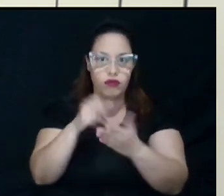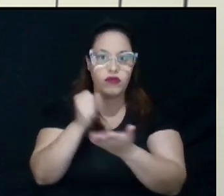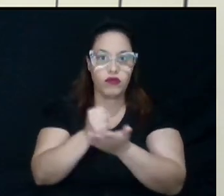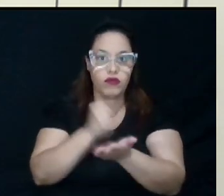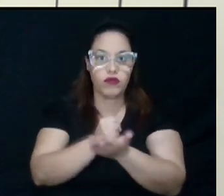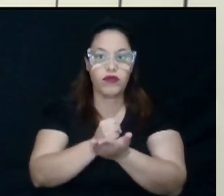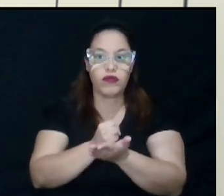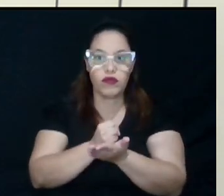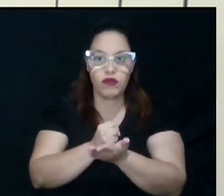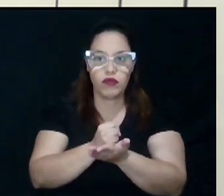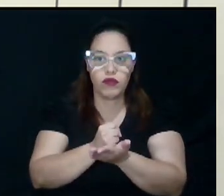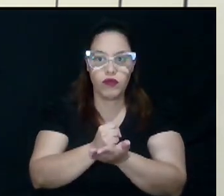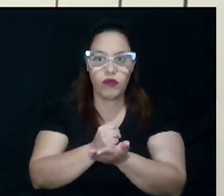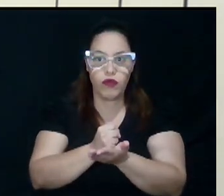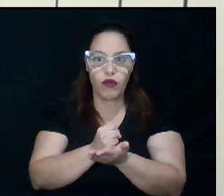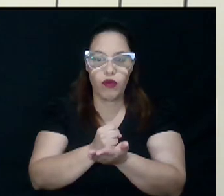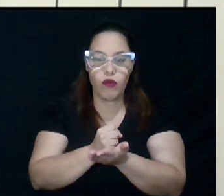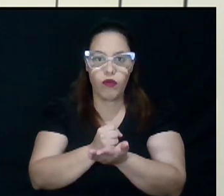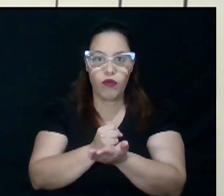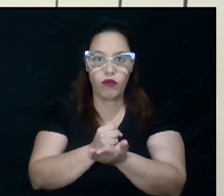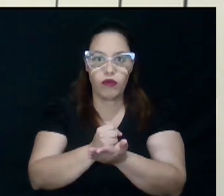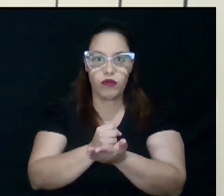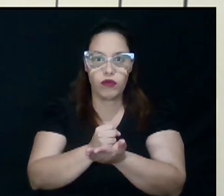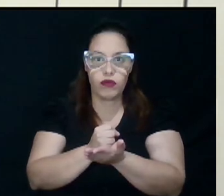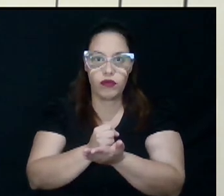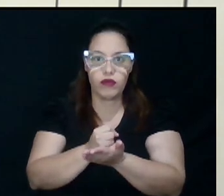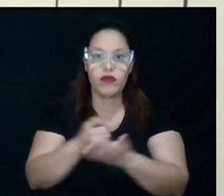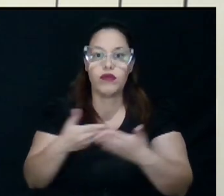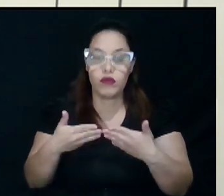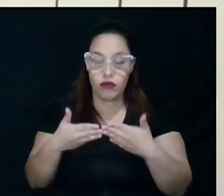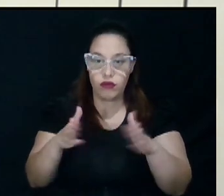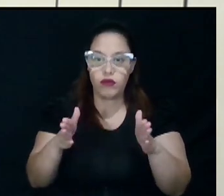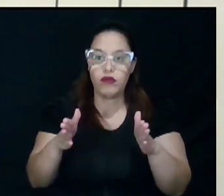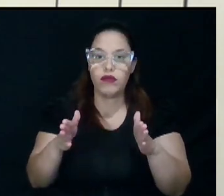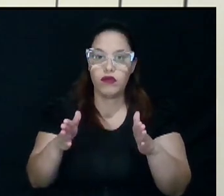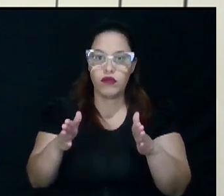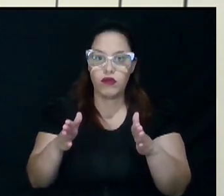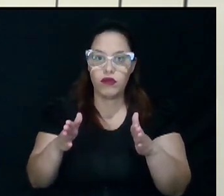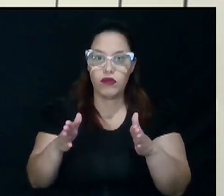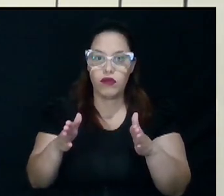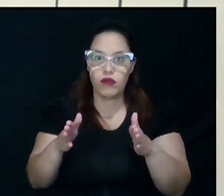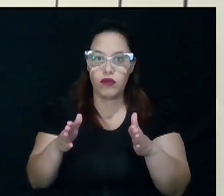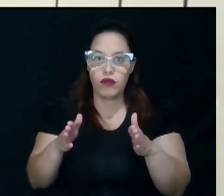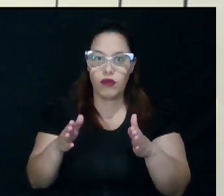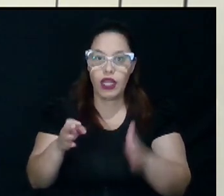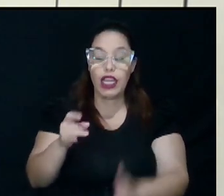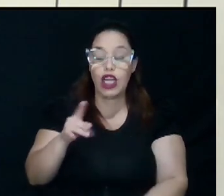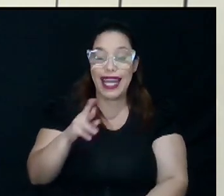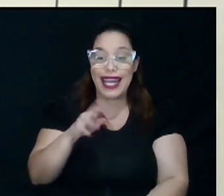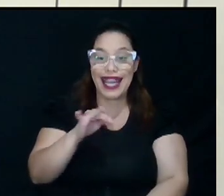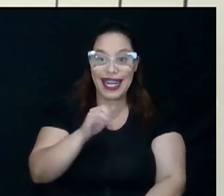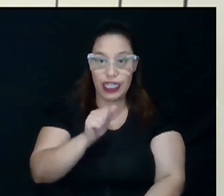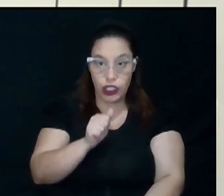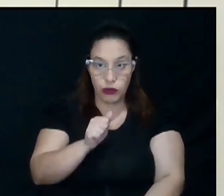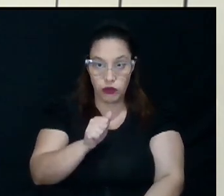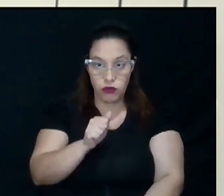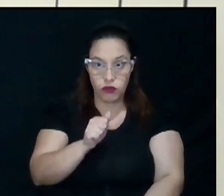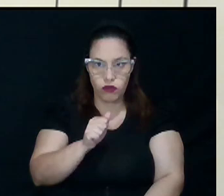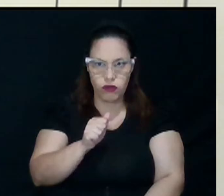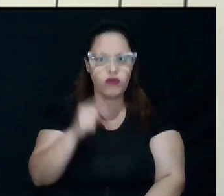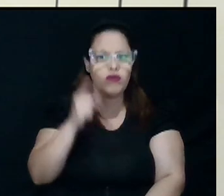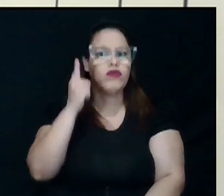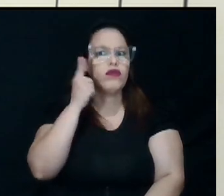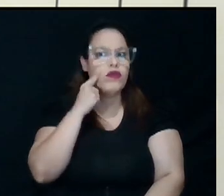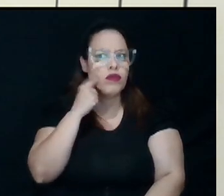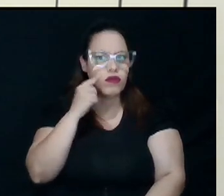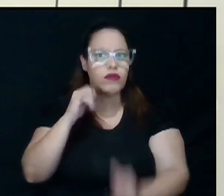a utilização das vagas será permitida apenas durante o período de recarga. Para você ficar muito bem informado,